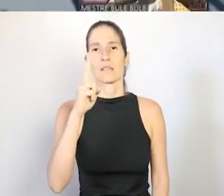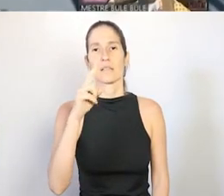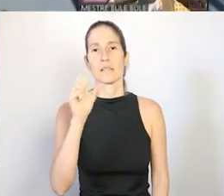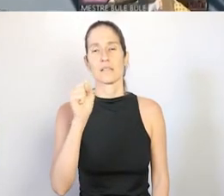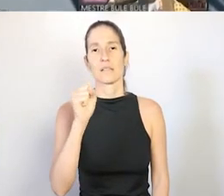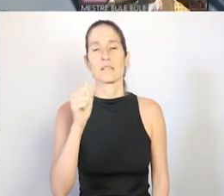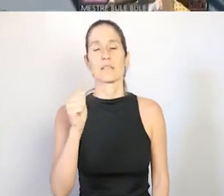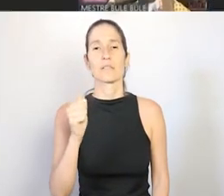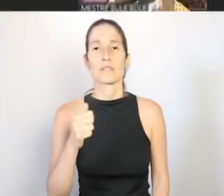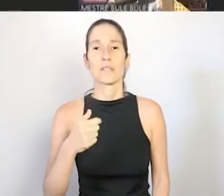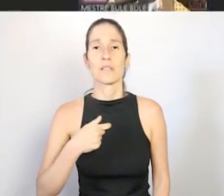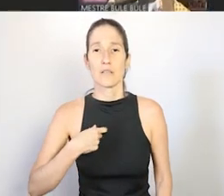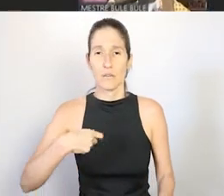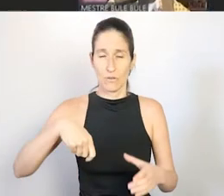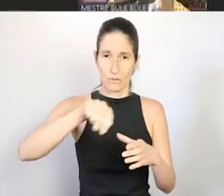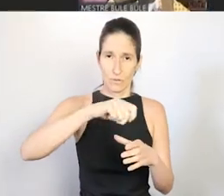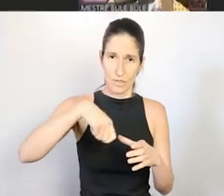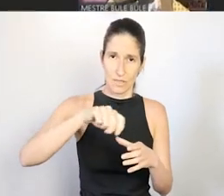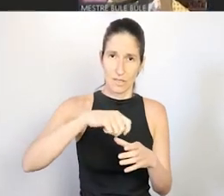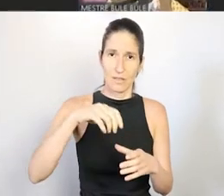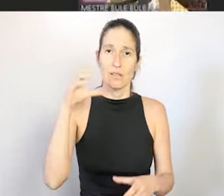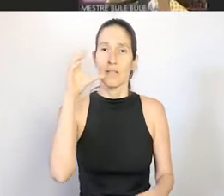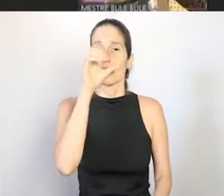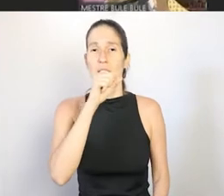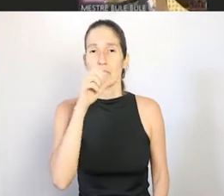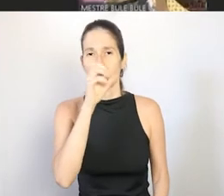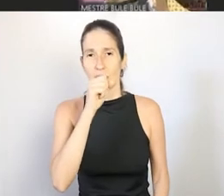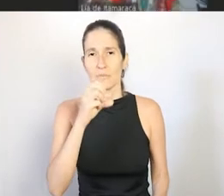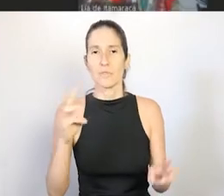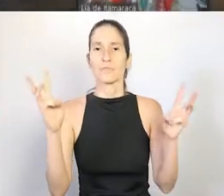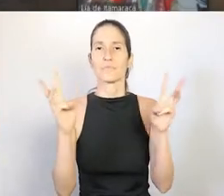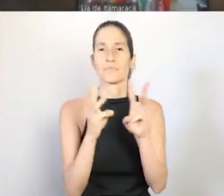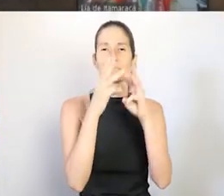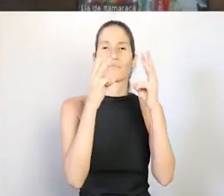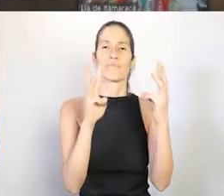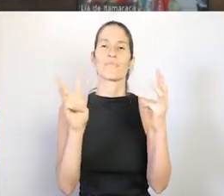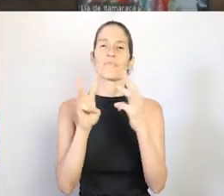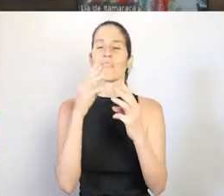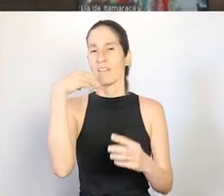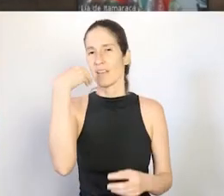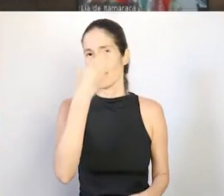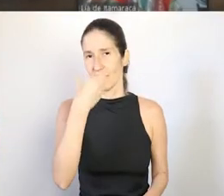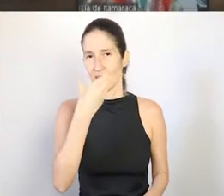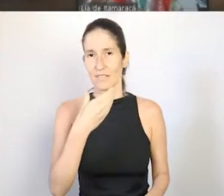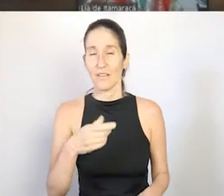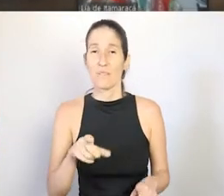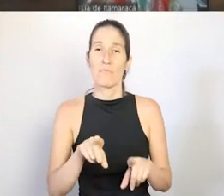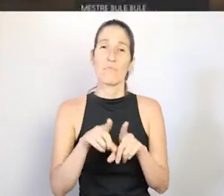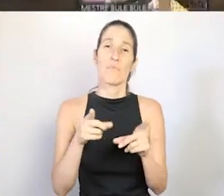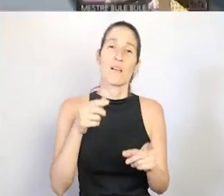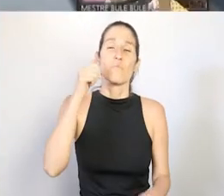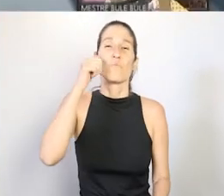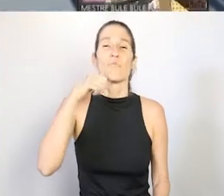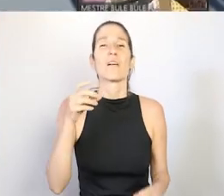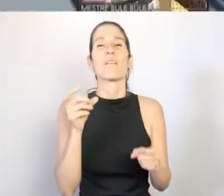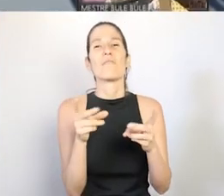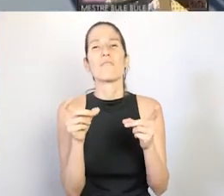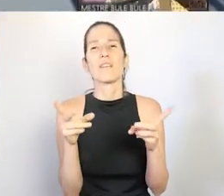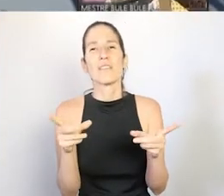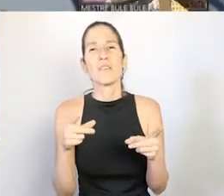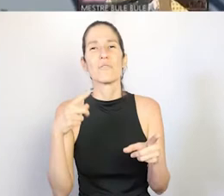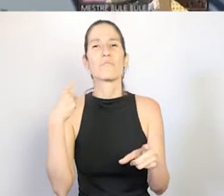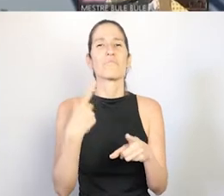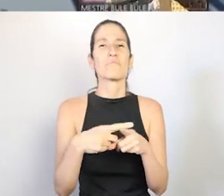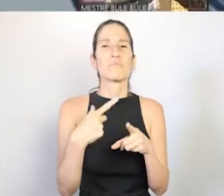cozinhava e fim de semana eu fazia ciranda. Daí a Dona Creuza vendeu o bar porque estava com os